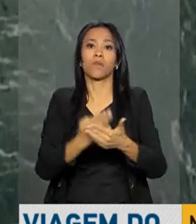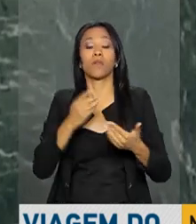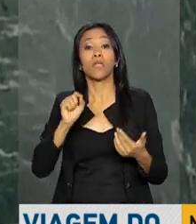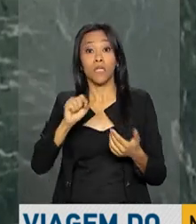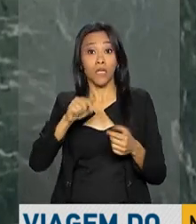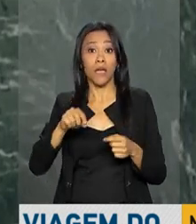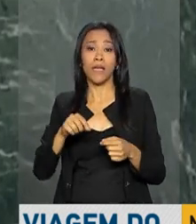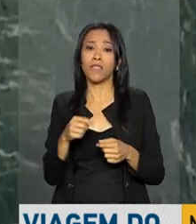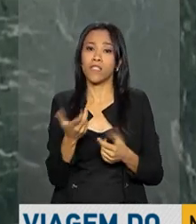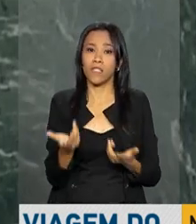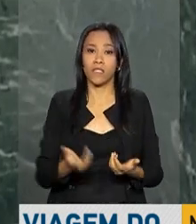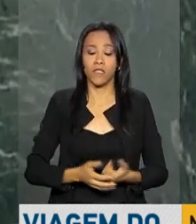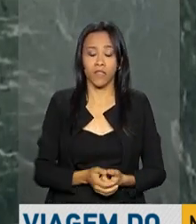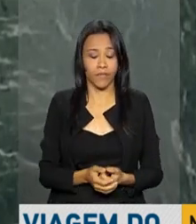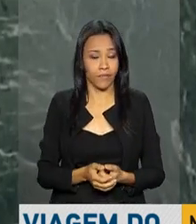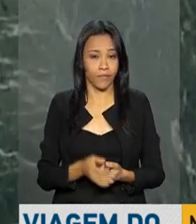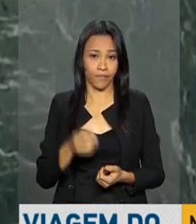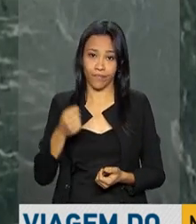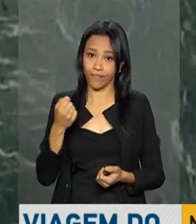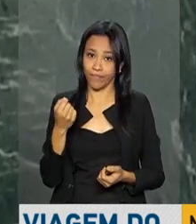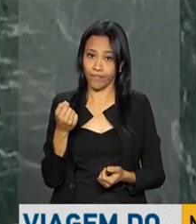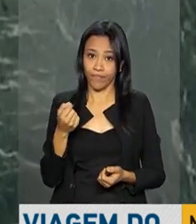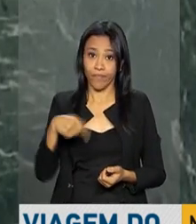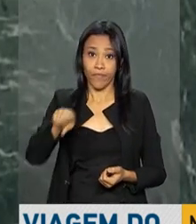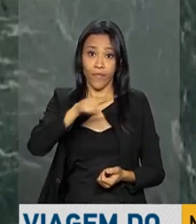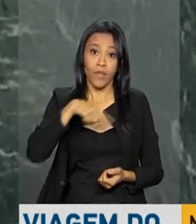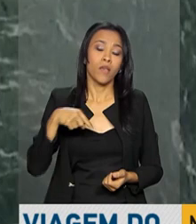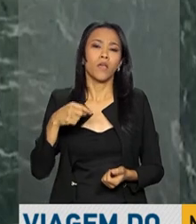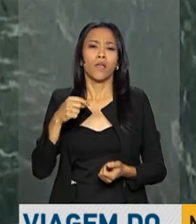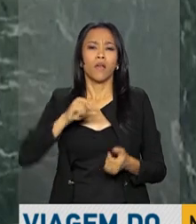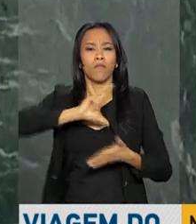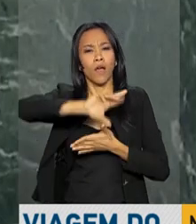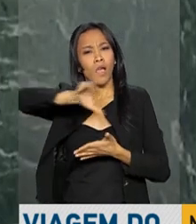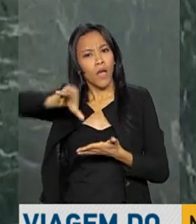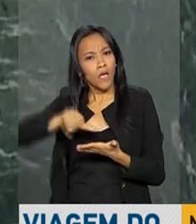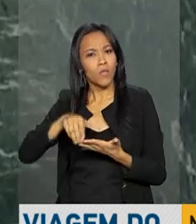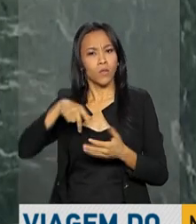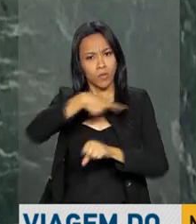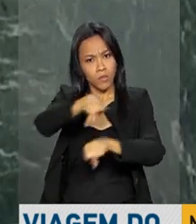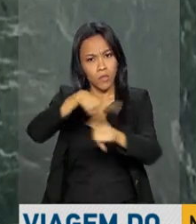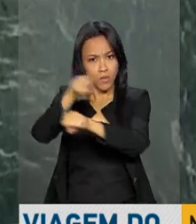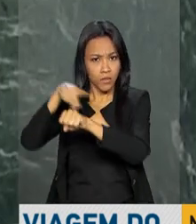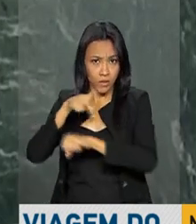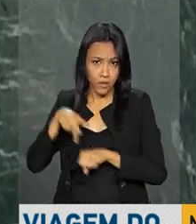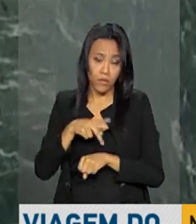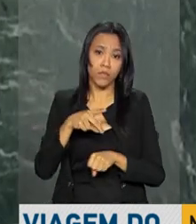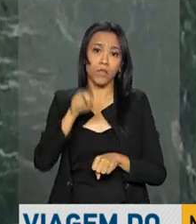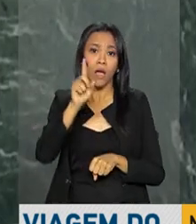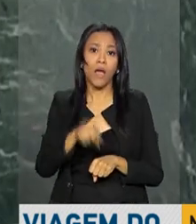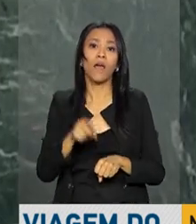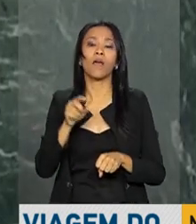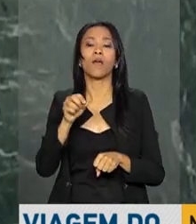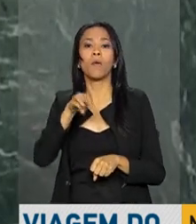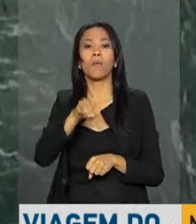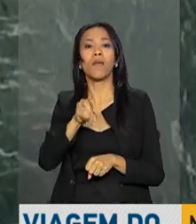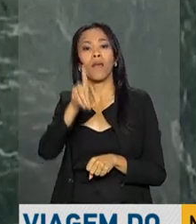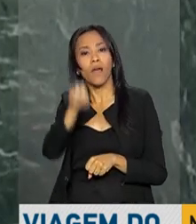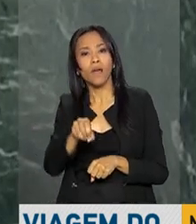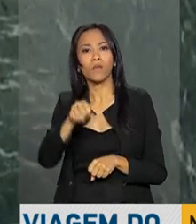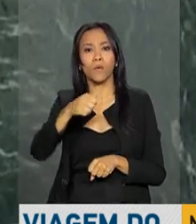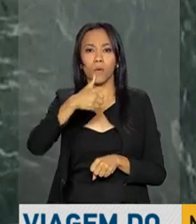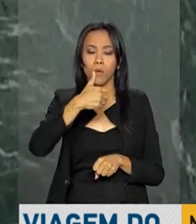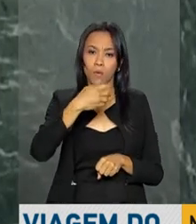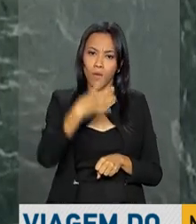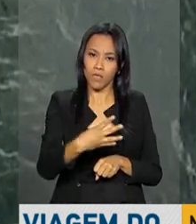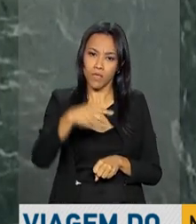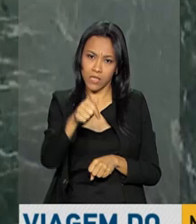do Pacífico. Juntos, os países desses dois agrupamentos formam um mercado de quase